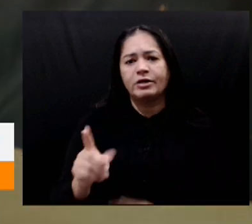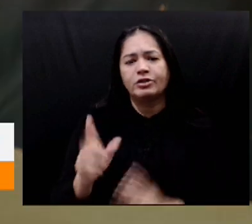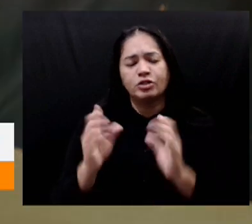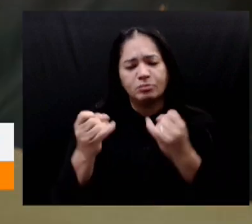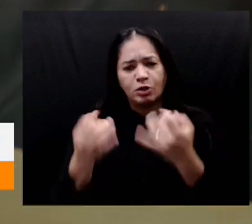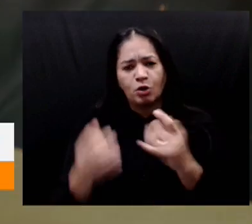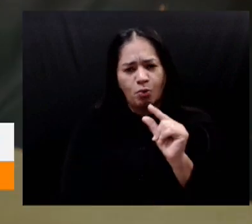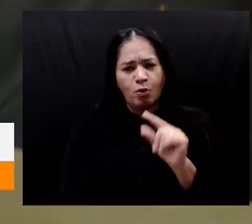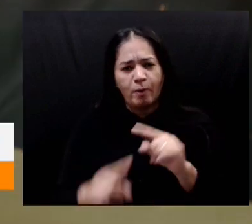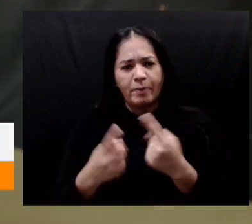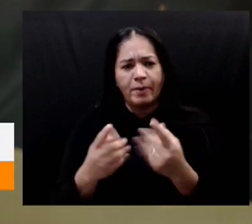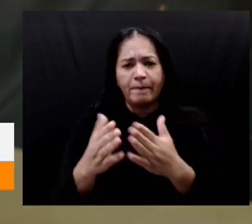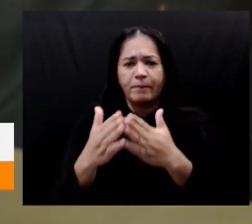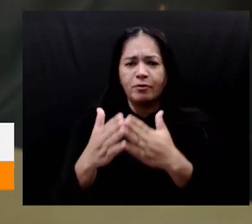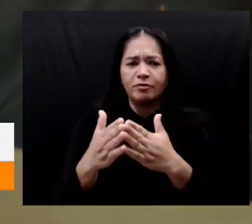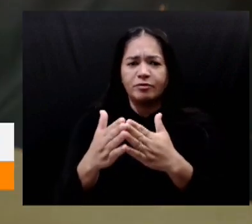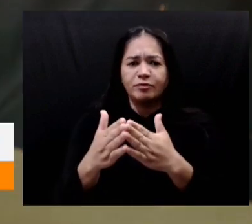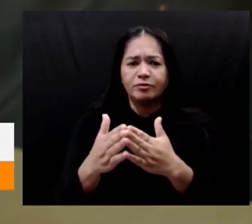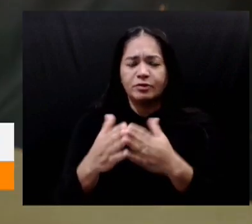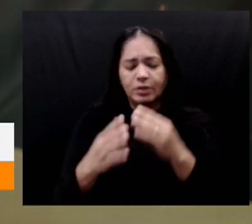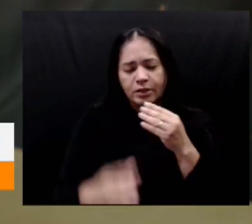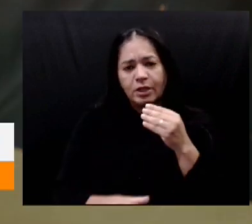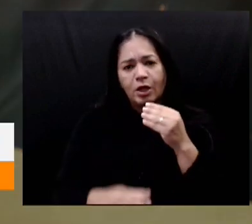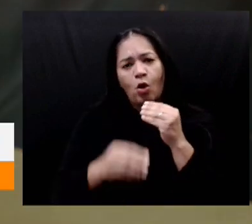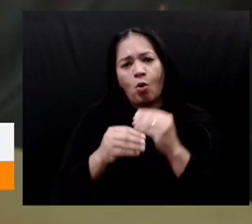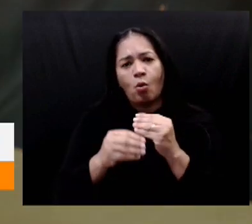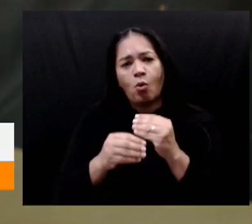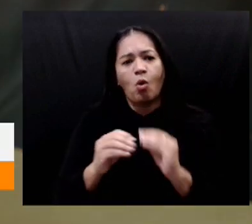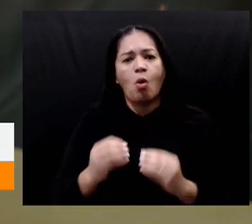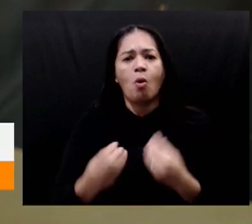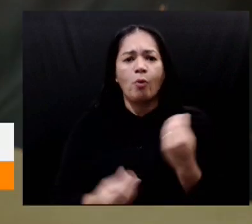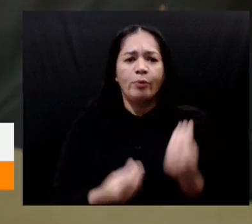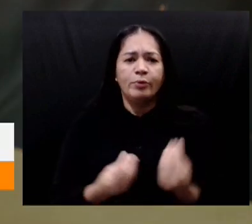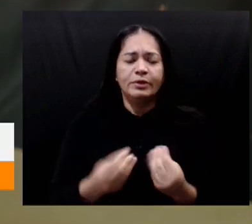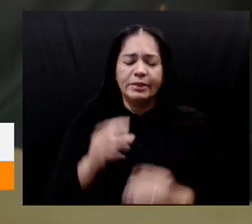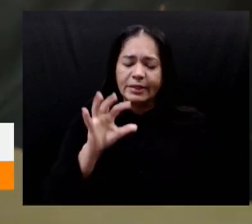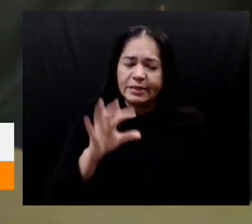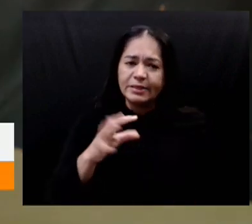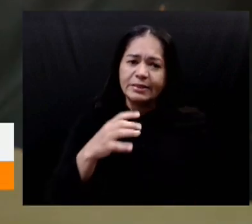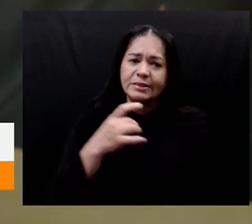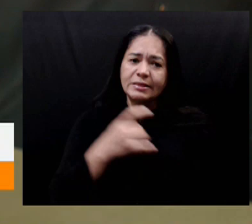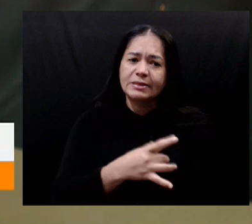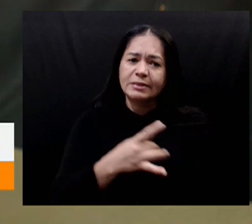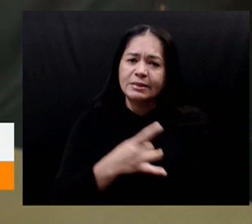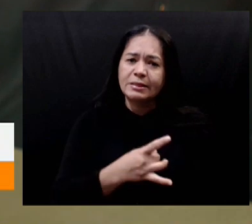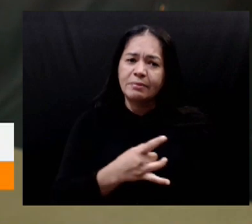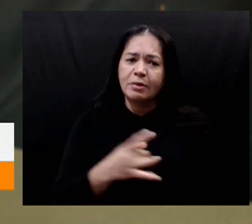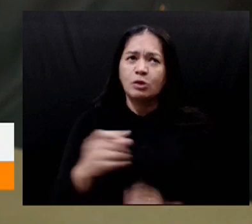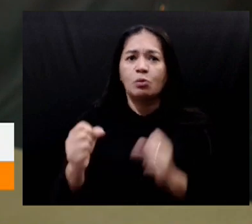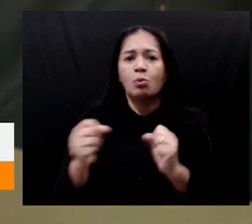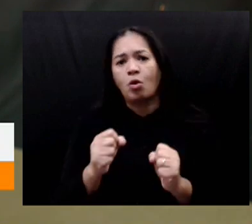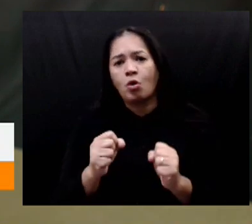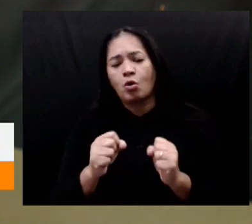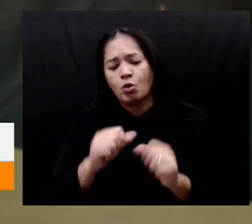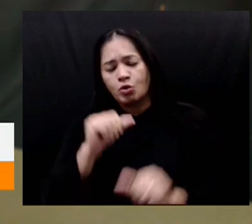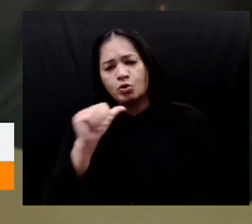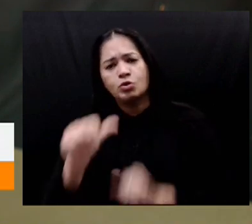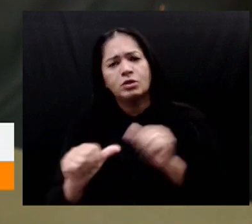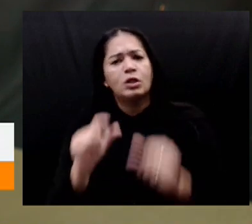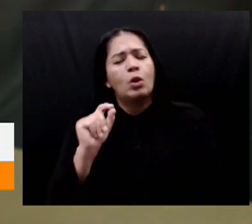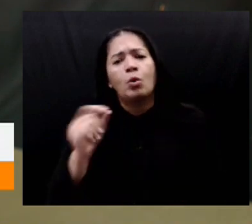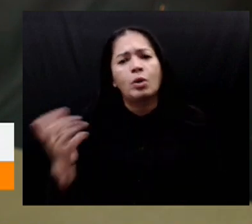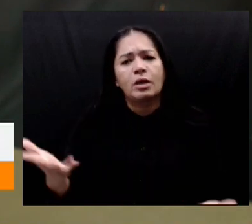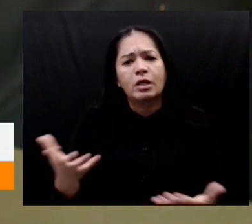pra gente poder concluir o que esse medo do fracasso pode se transformar, né, qual a patologia, o que